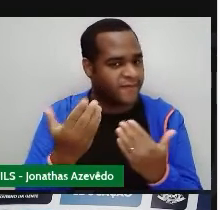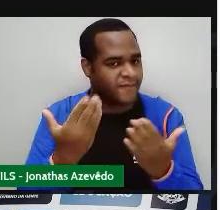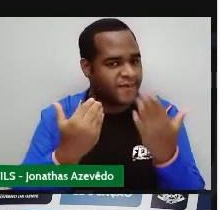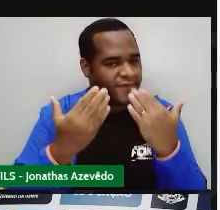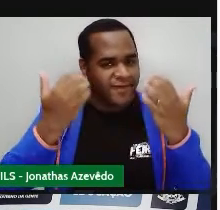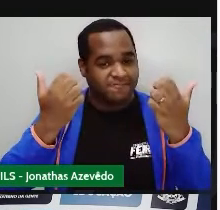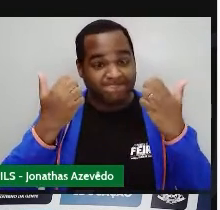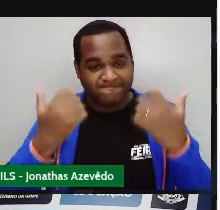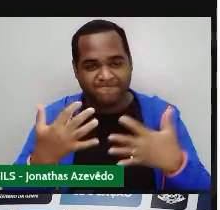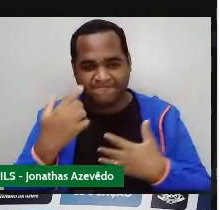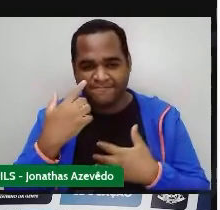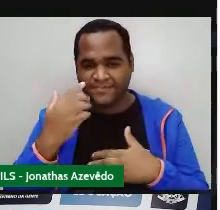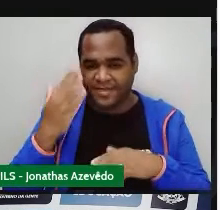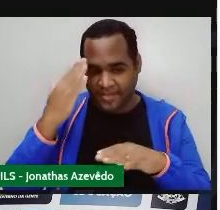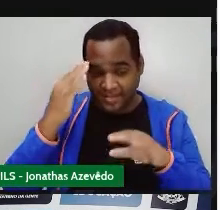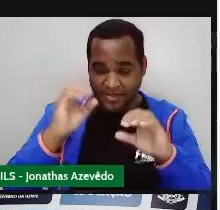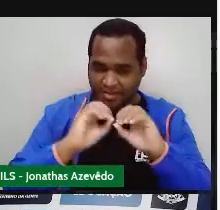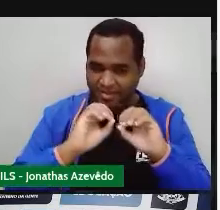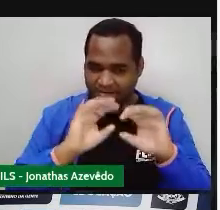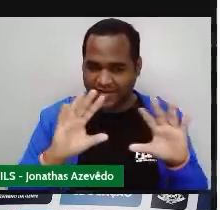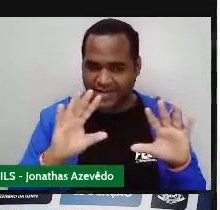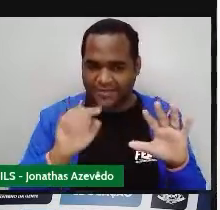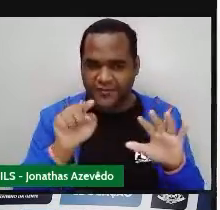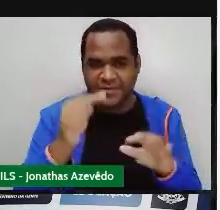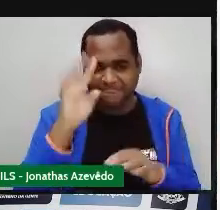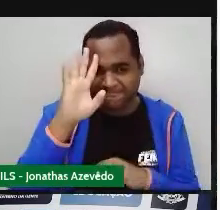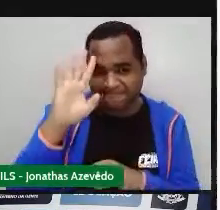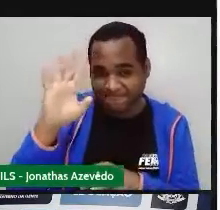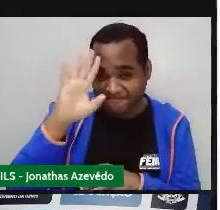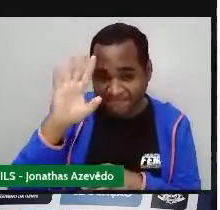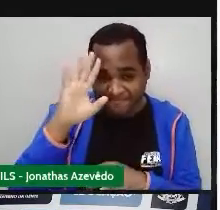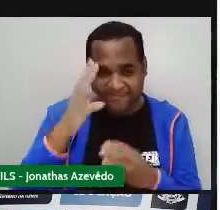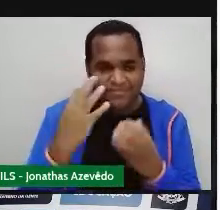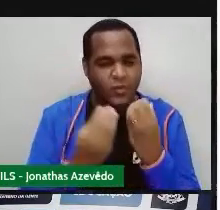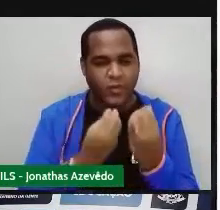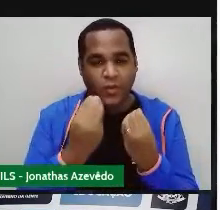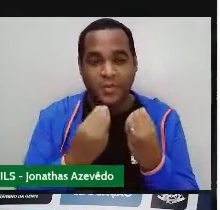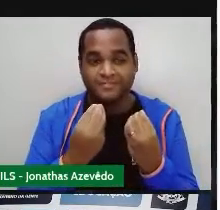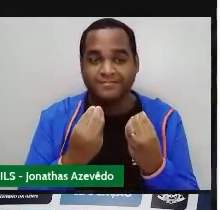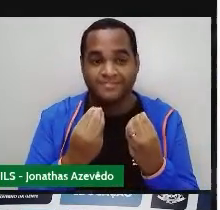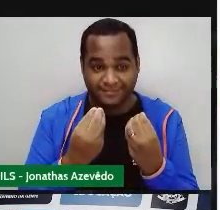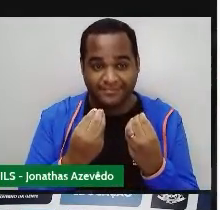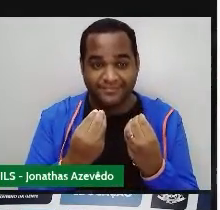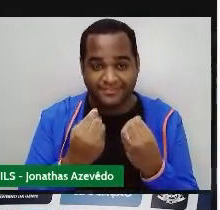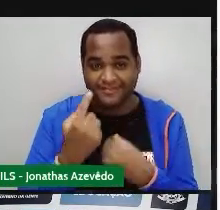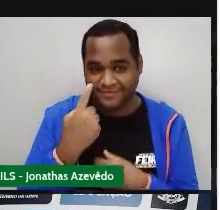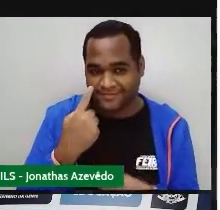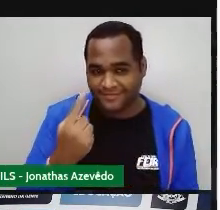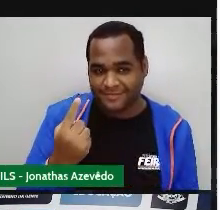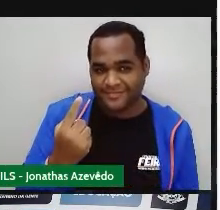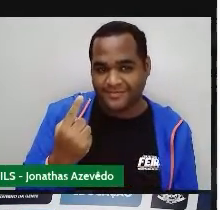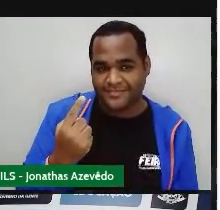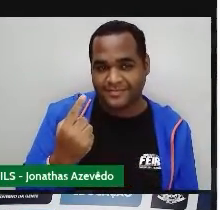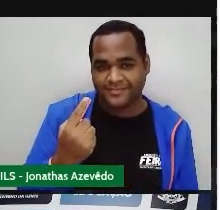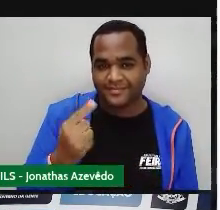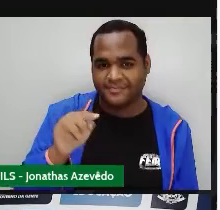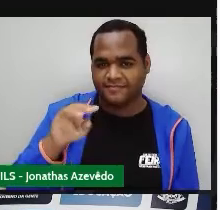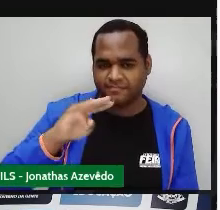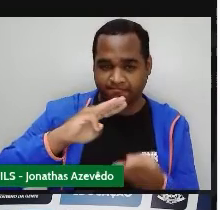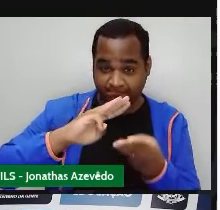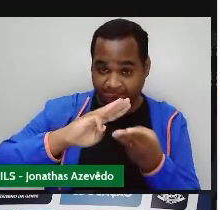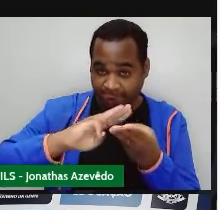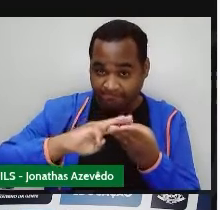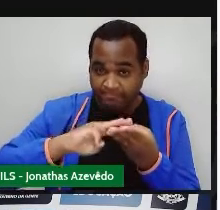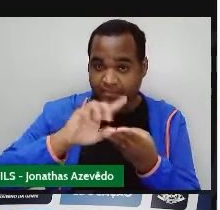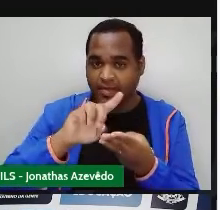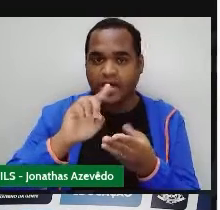comigo o que eu quero deixar já essa reflexão aqui para você olha só e a matemática